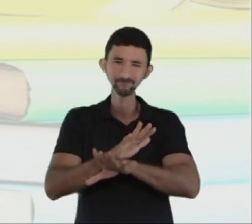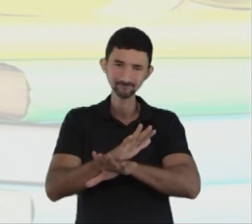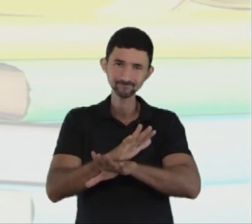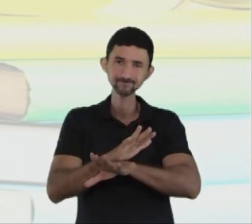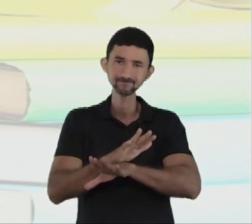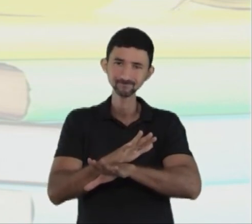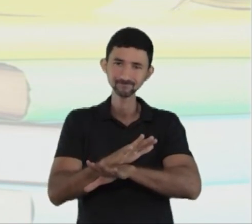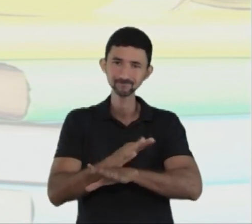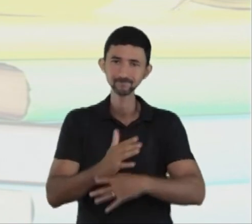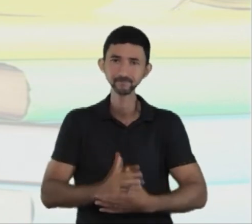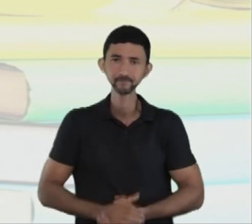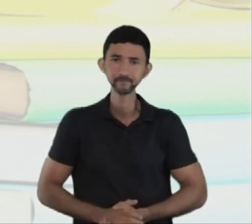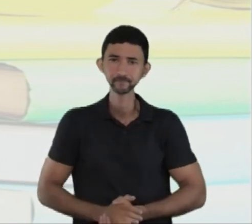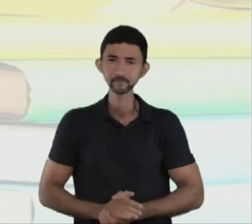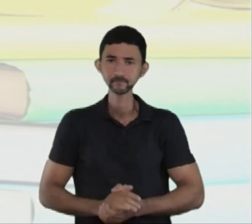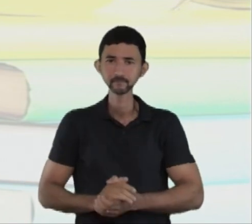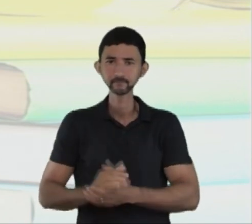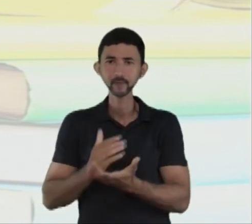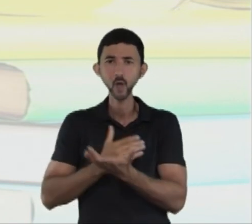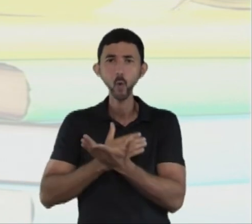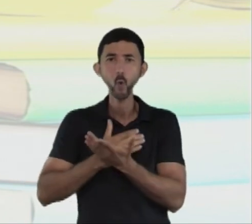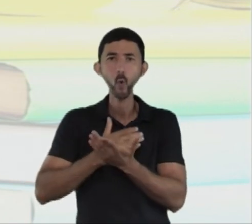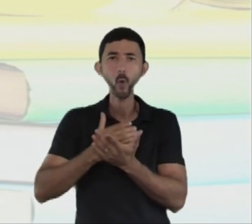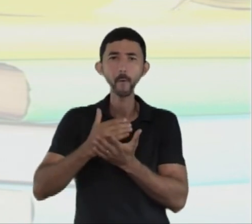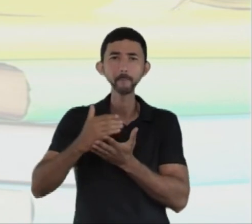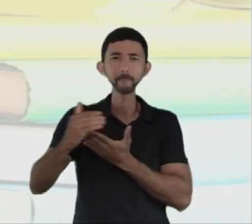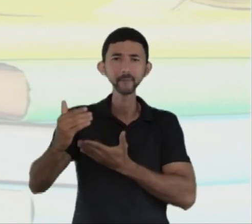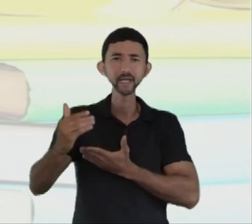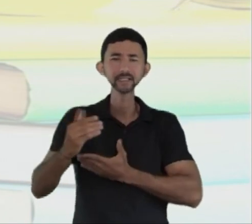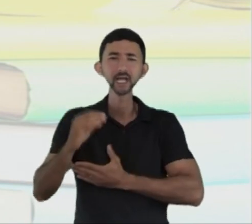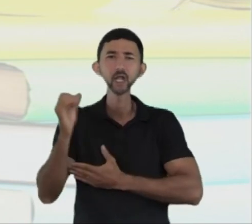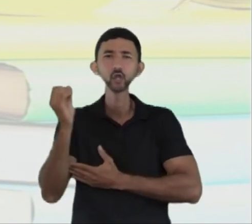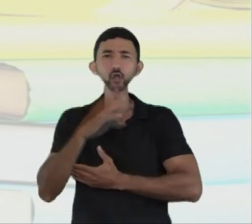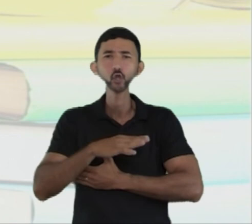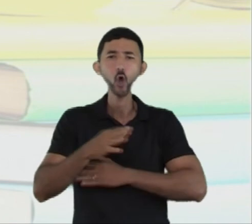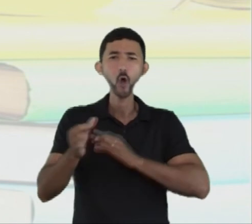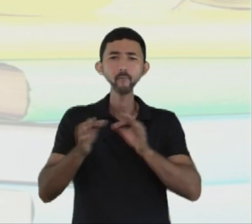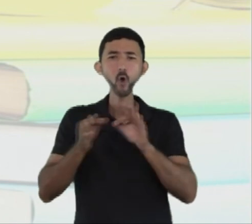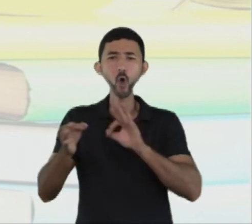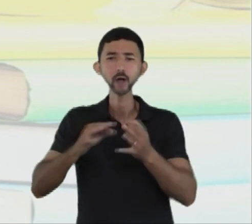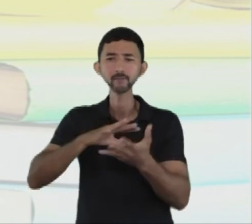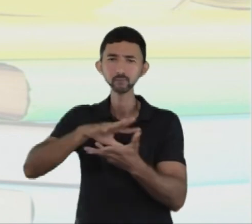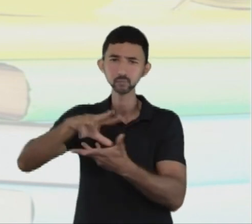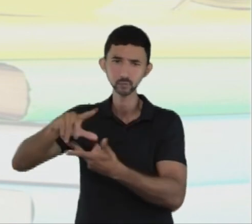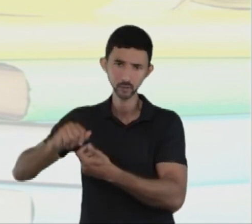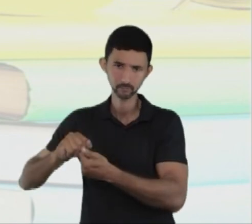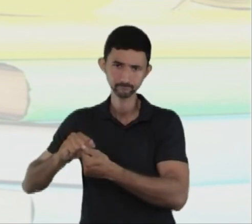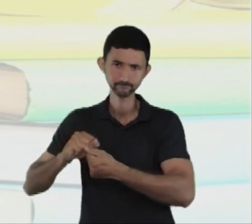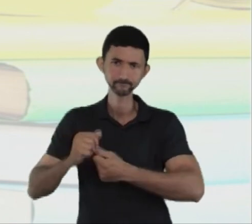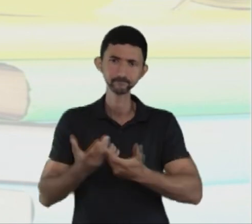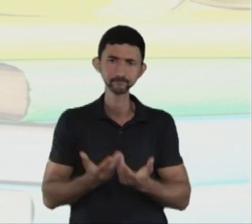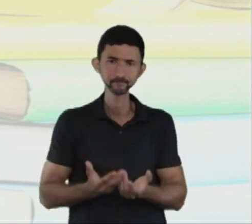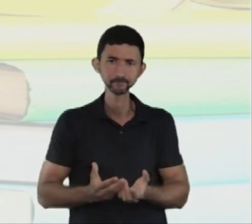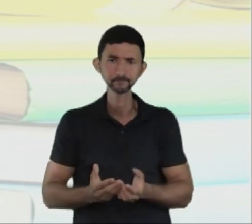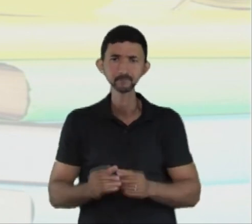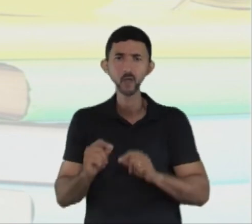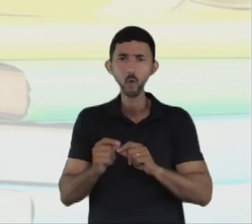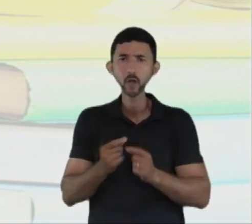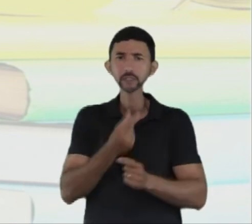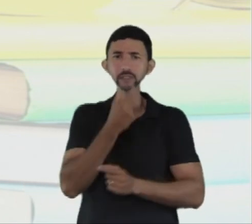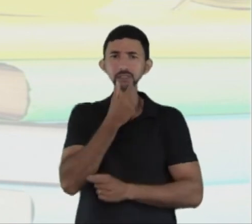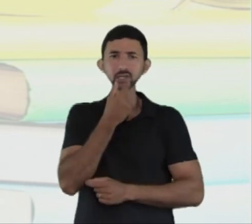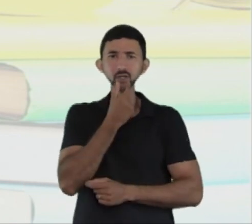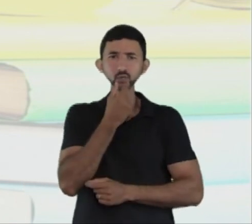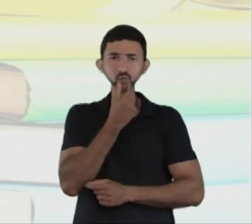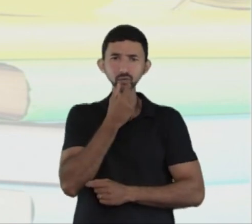existir, tá bom? E aí a gente tem uma nova ordem mundial, tá? Ora, agora os Estados